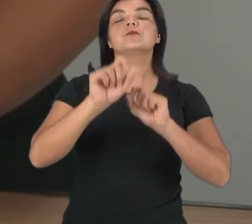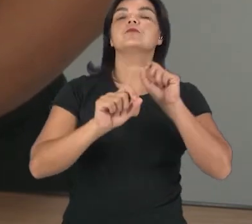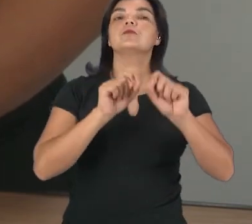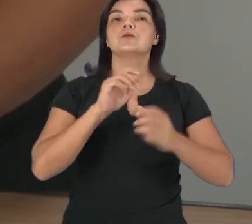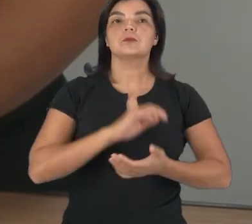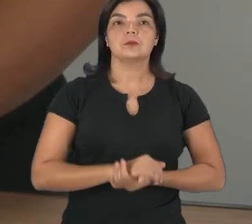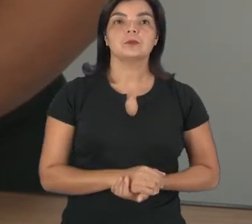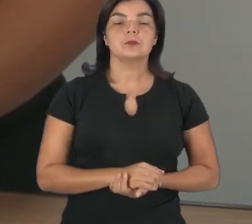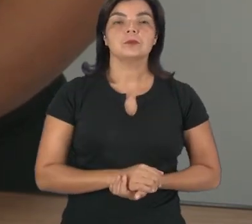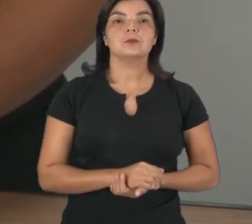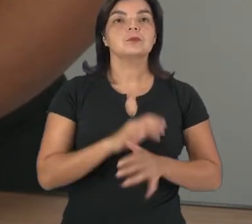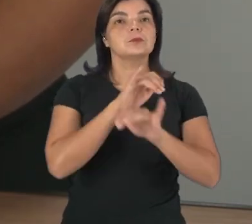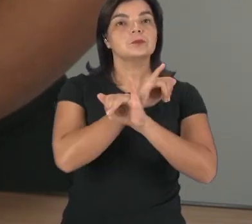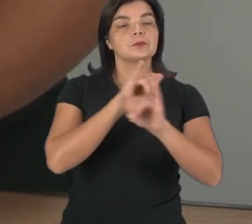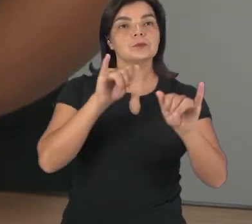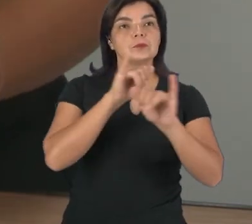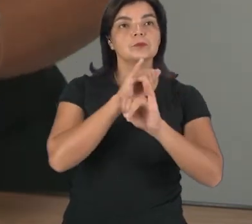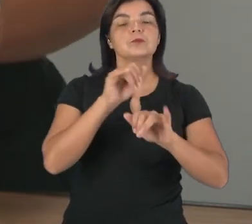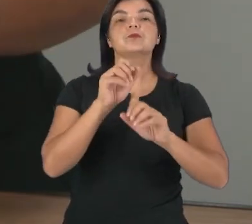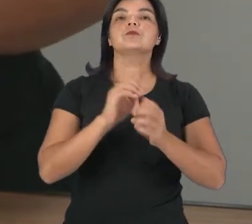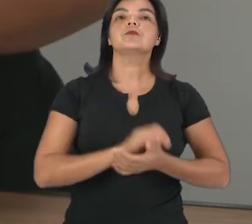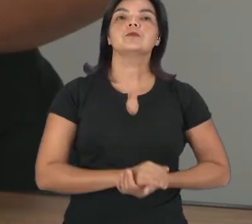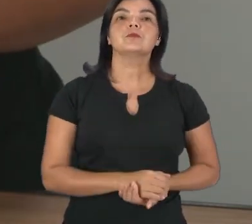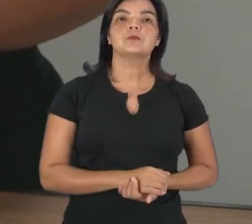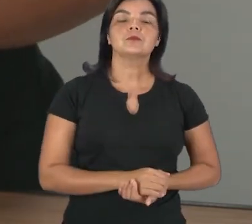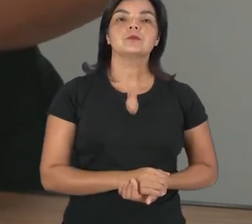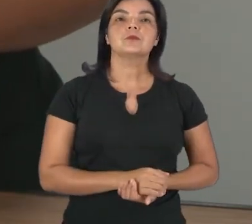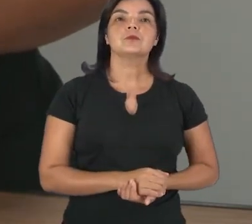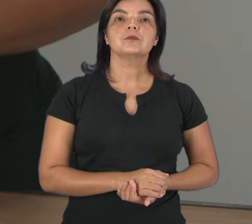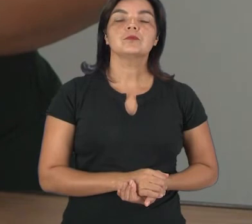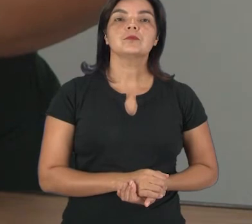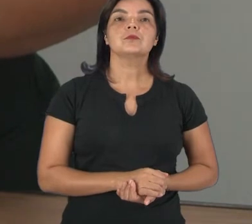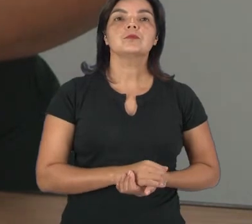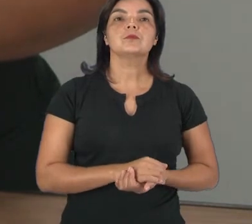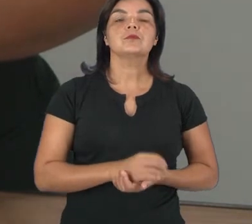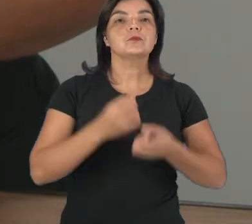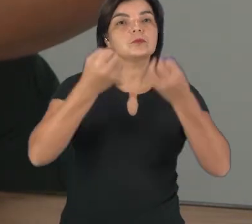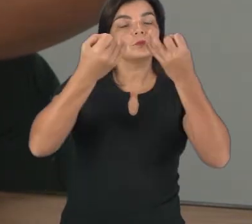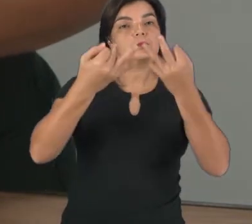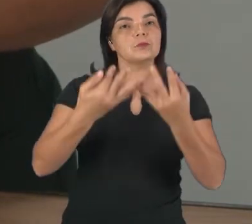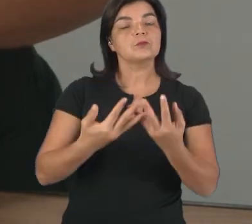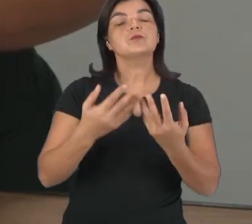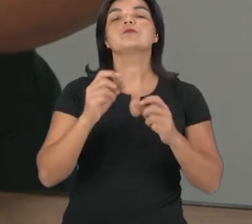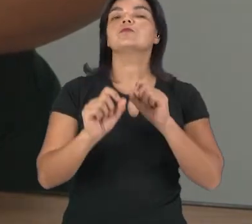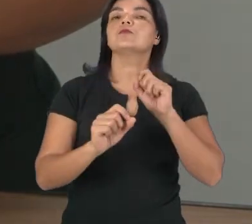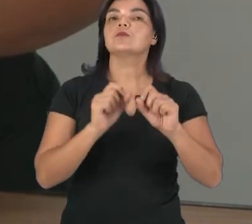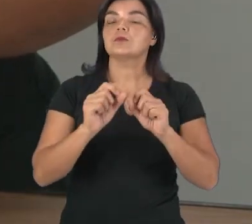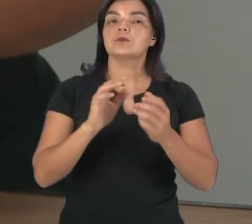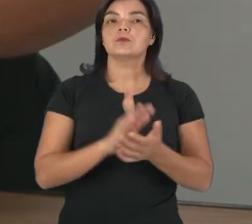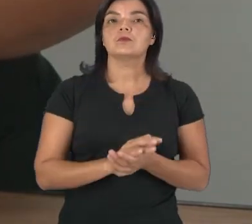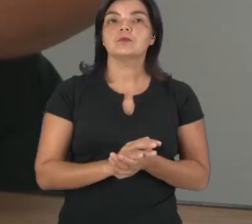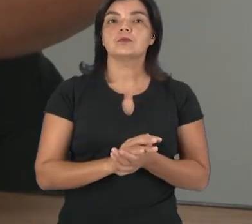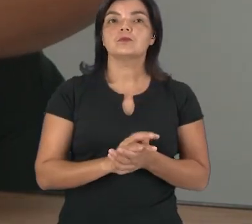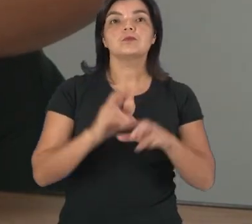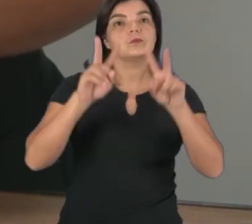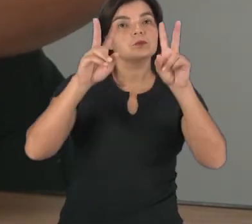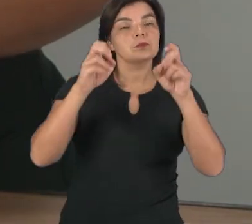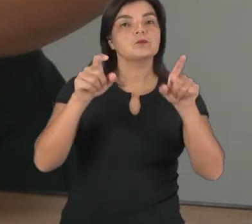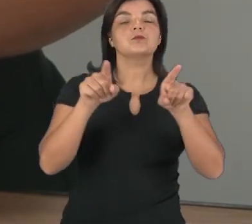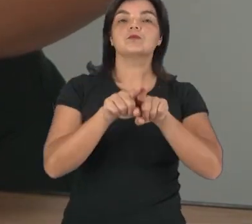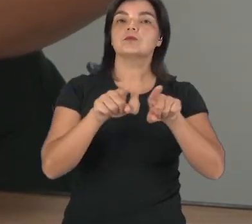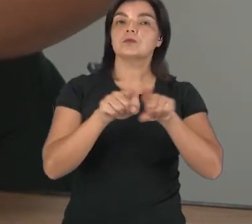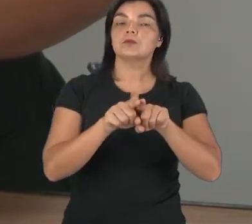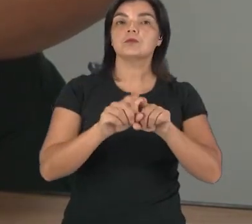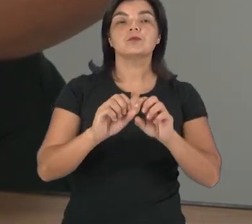traz a informação, ou seja, falando a respeito de determinada situação